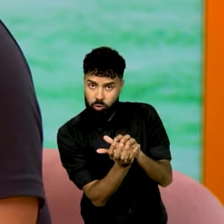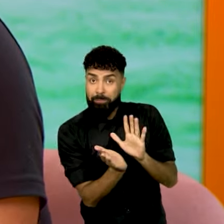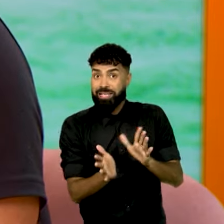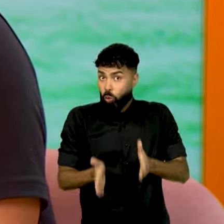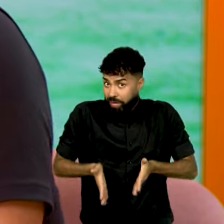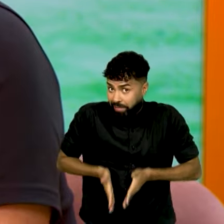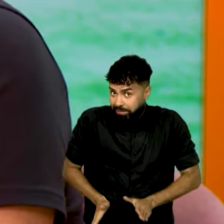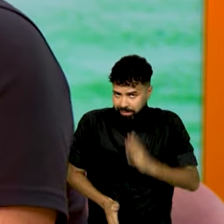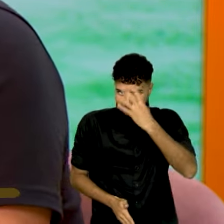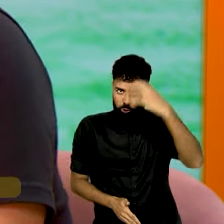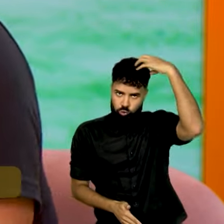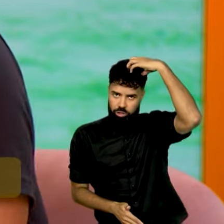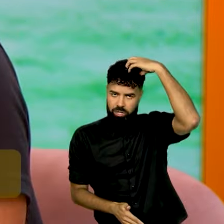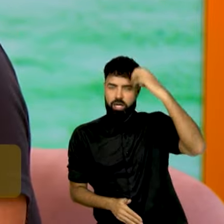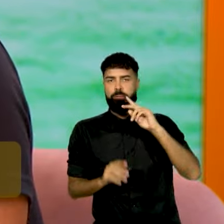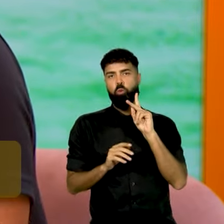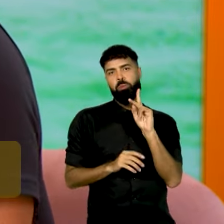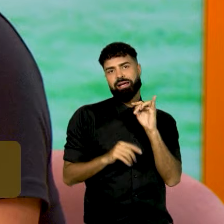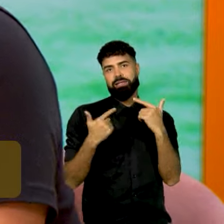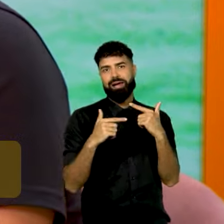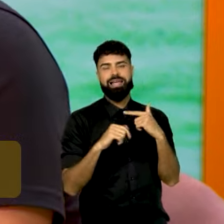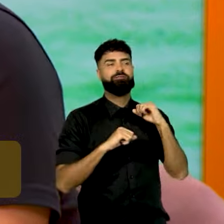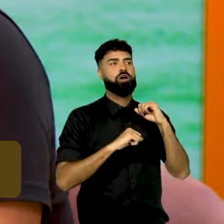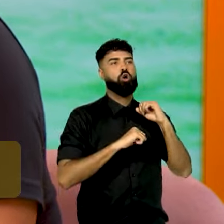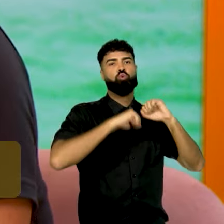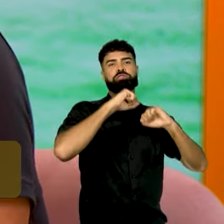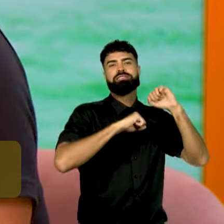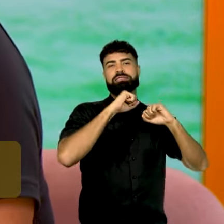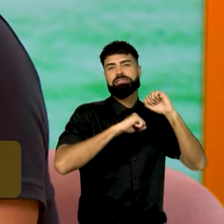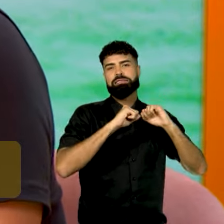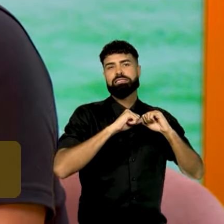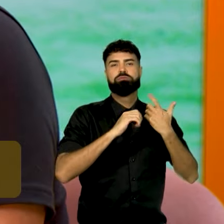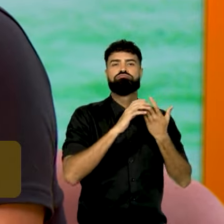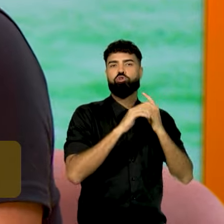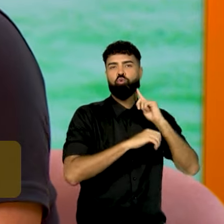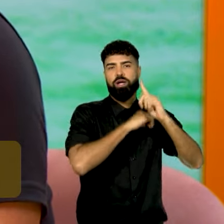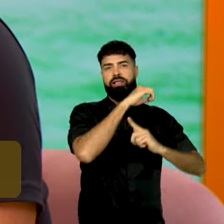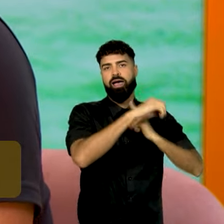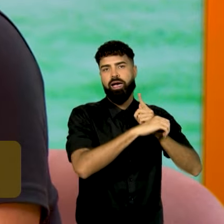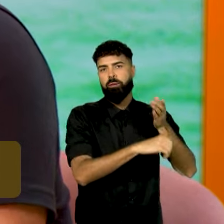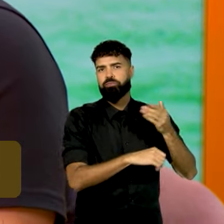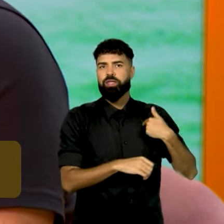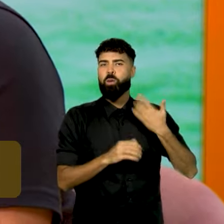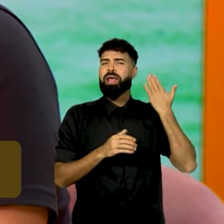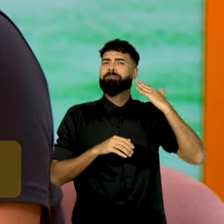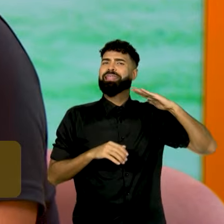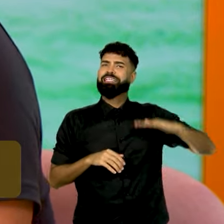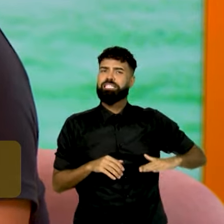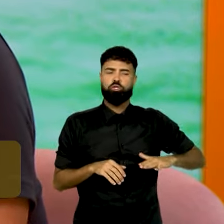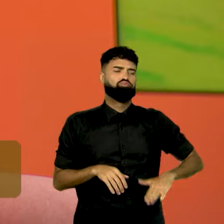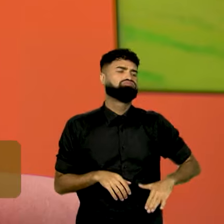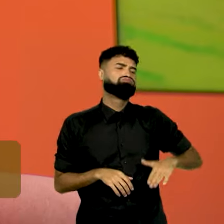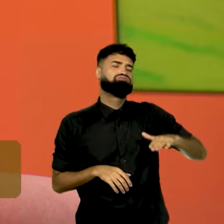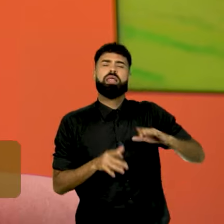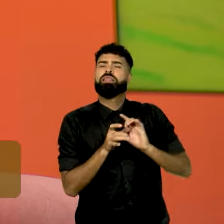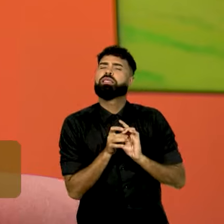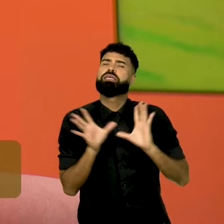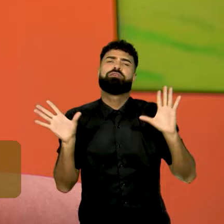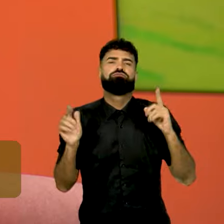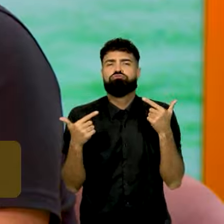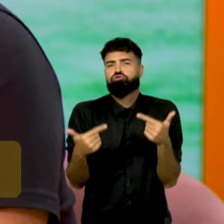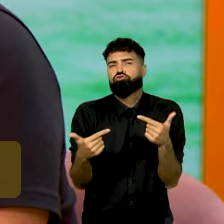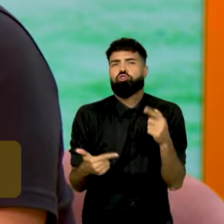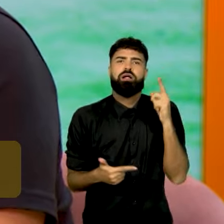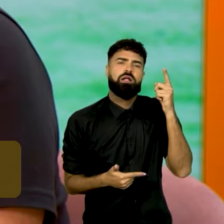Angra dos Reis, meu pai trabalhava na usina nuclear. Sim. Eu era pequenininho, eu tive uma infância muito privilegiada lá. Assim, uma infância muito livre, uma infância,